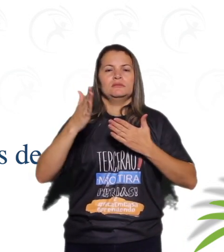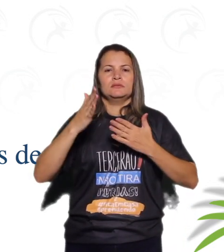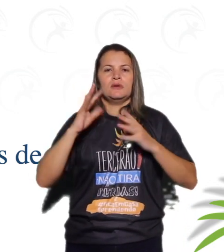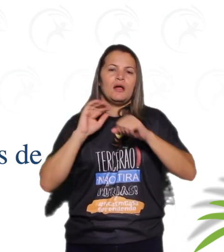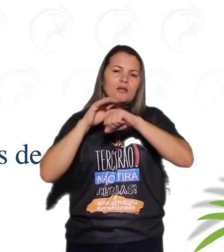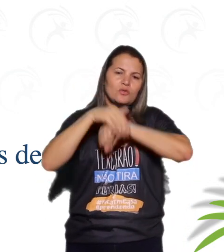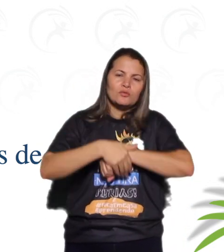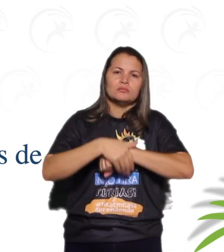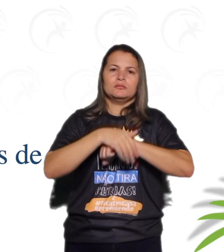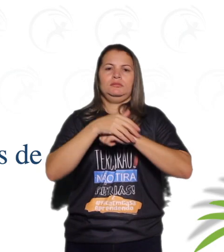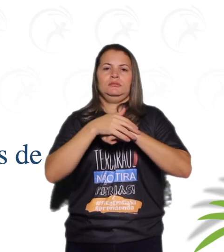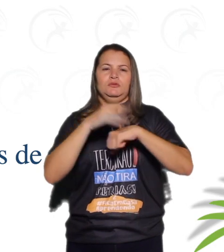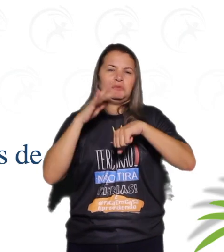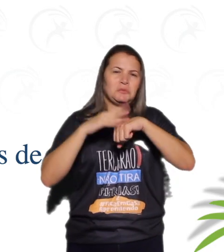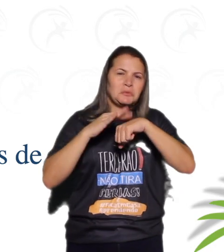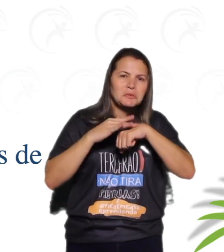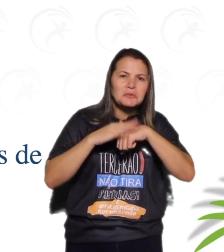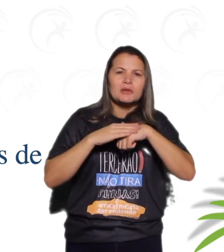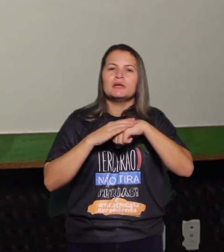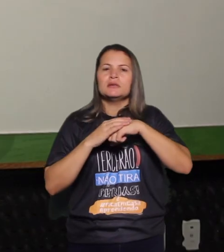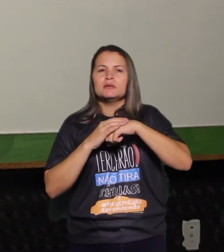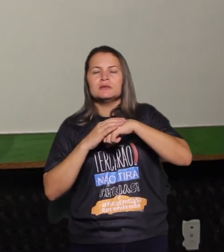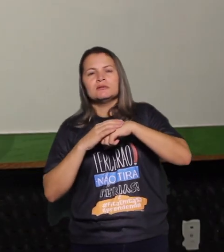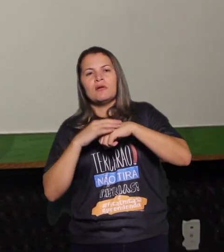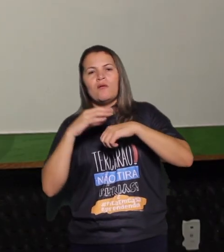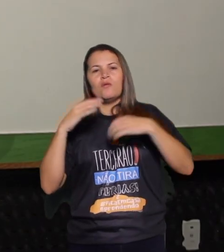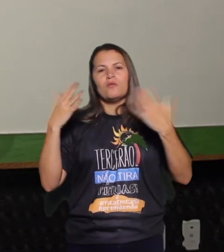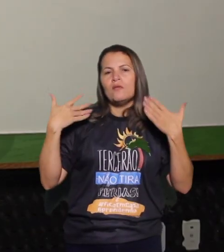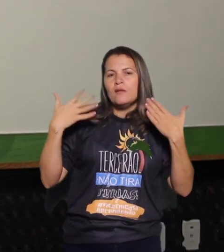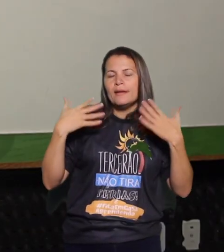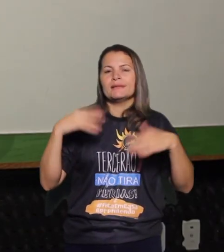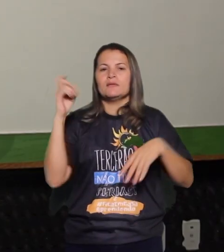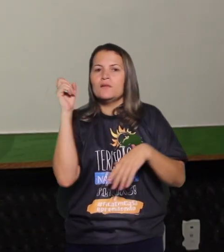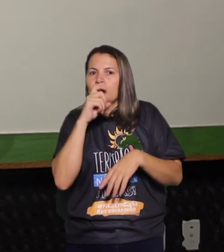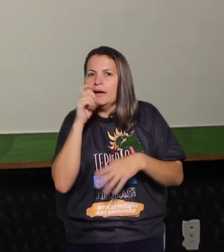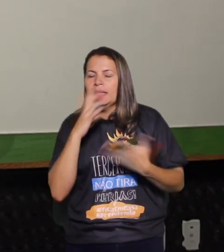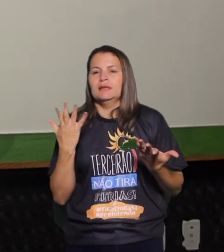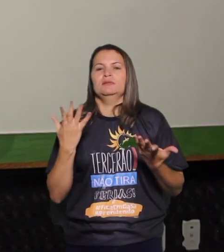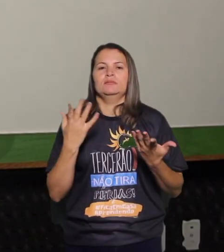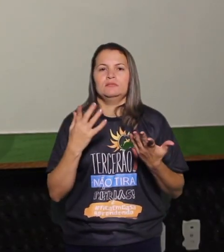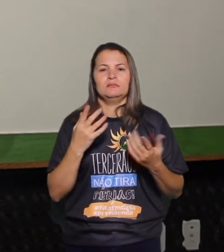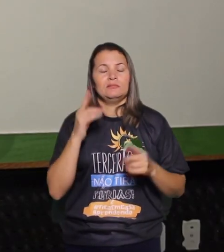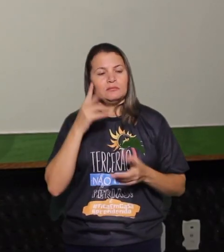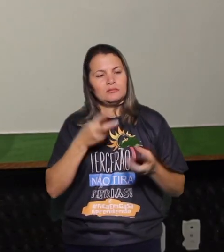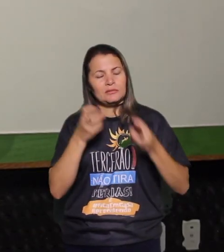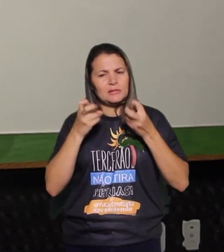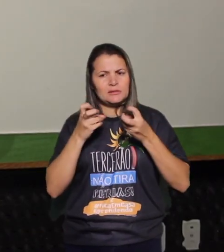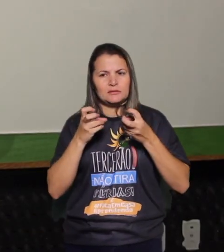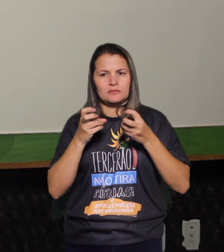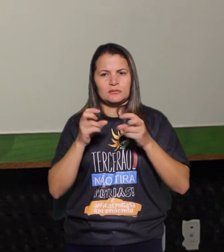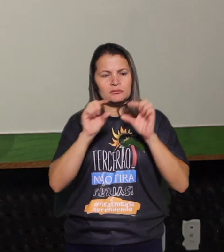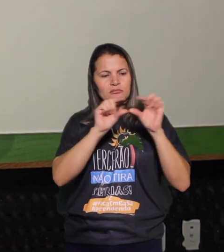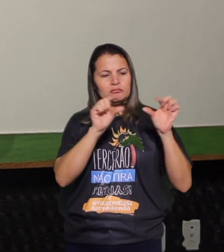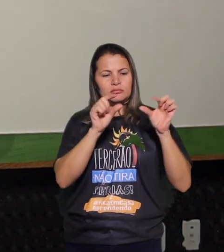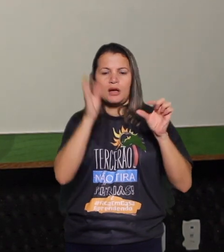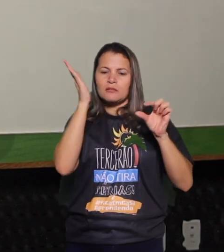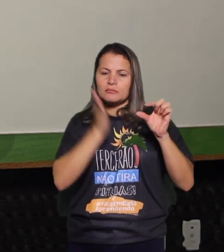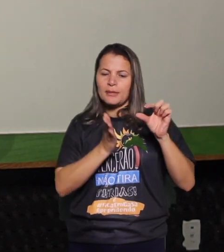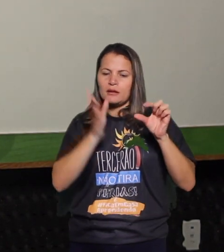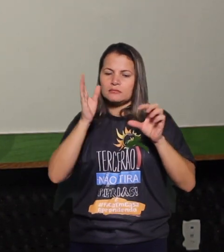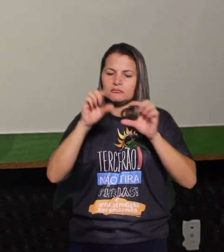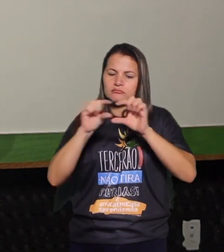peste, passe o verão, passe o inverno. Você observa que em cada verso, separado aí pelos